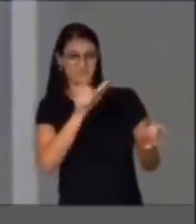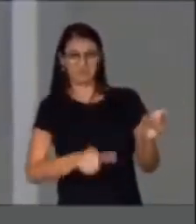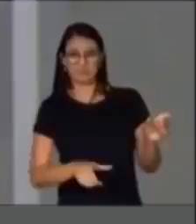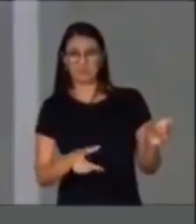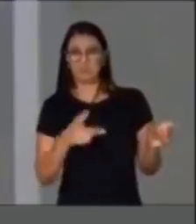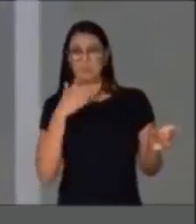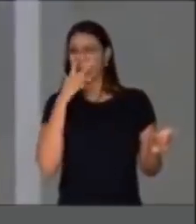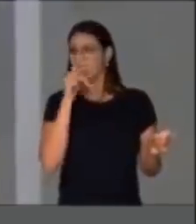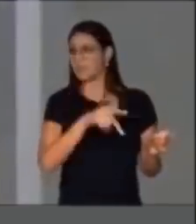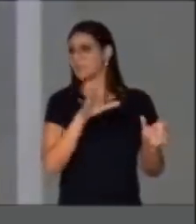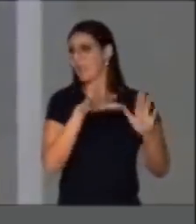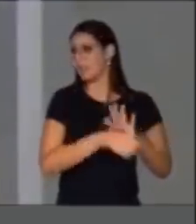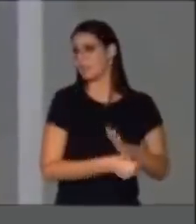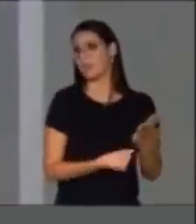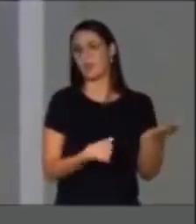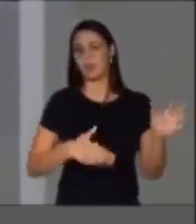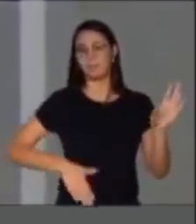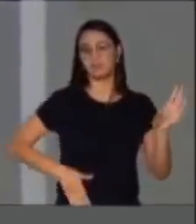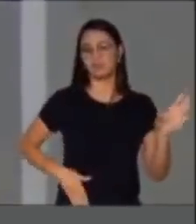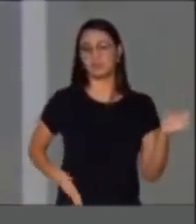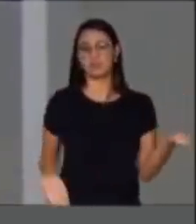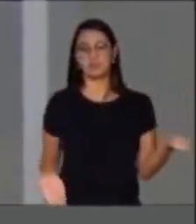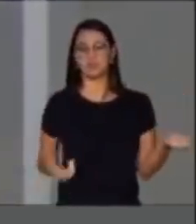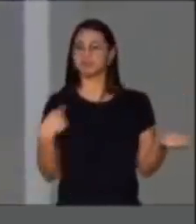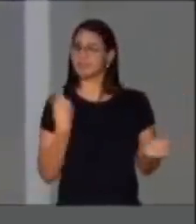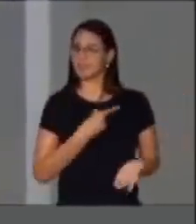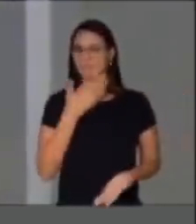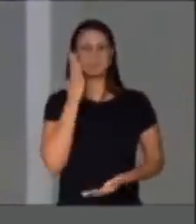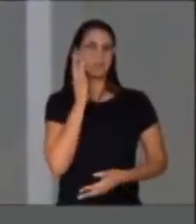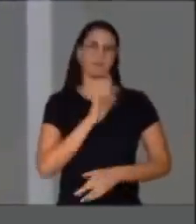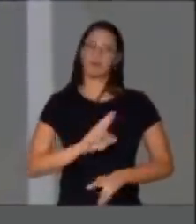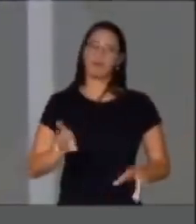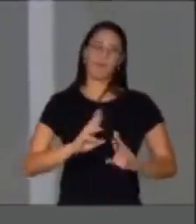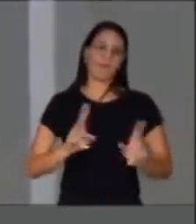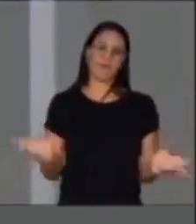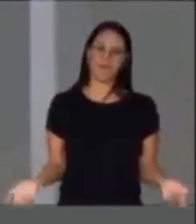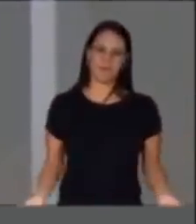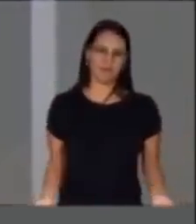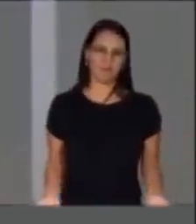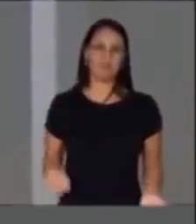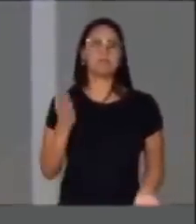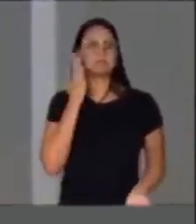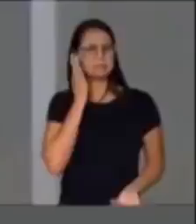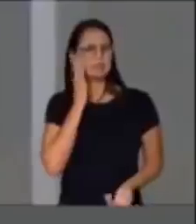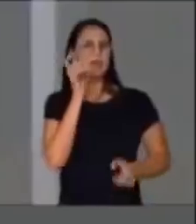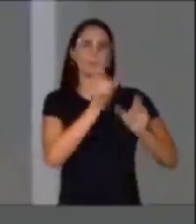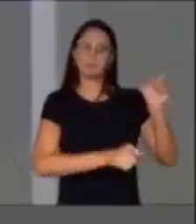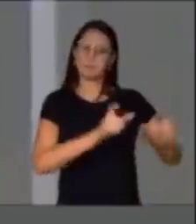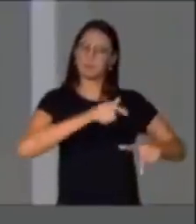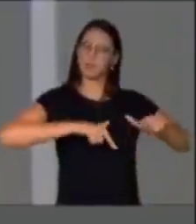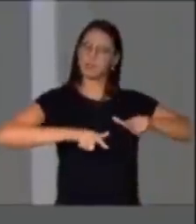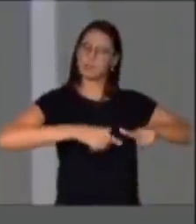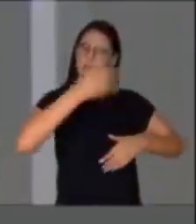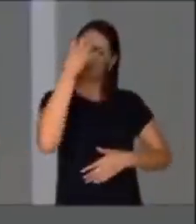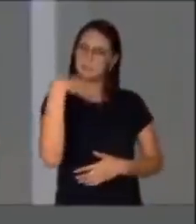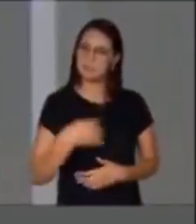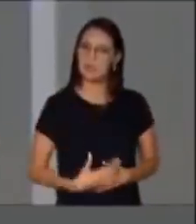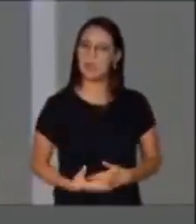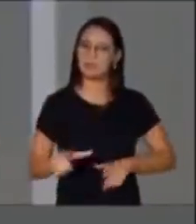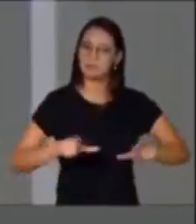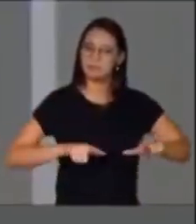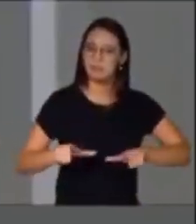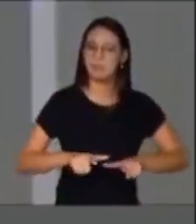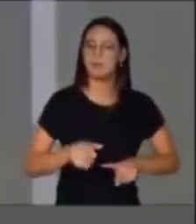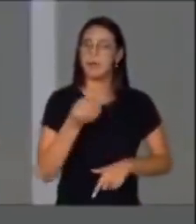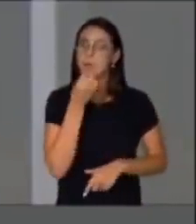imagem de ser ladrão, é a imagem de ser bandido, e a gente sabe que não é assim. A gente sabe que tem muita gente séria, tem muita gente que trabalha,